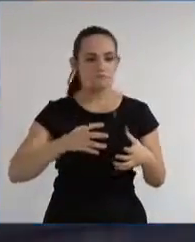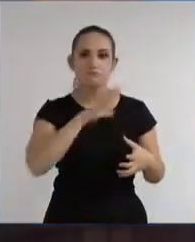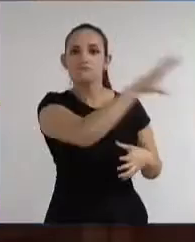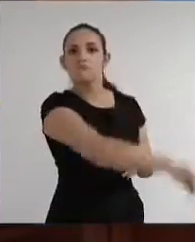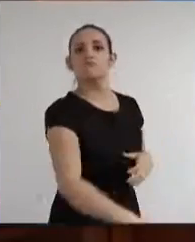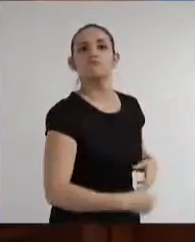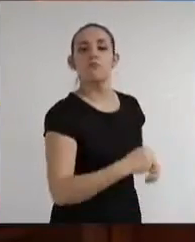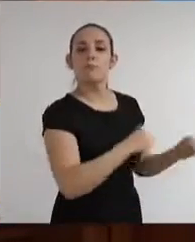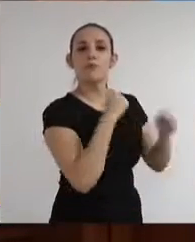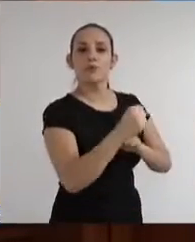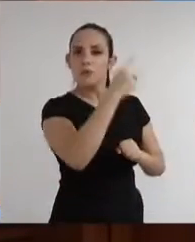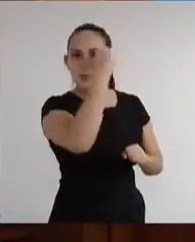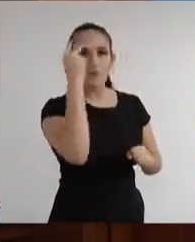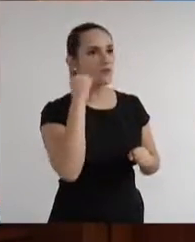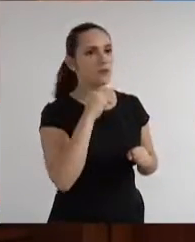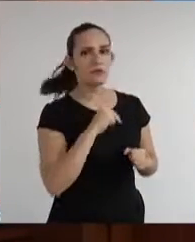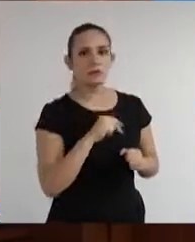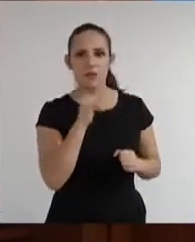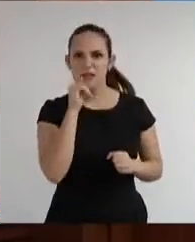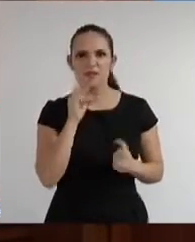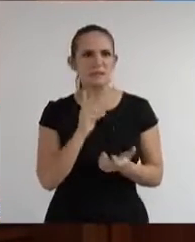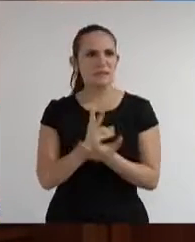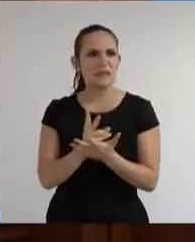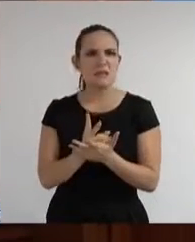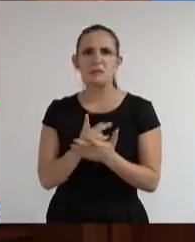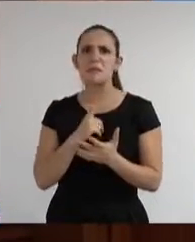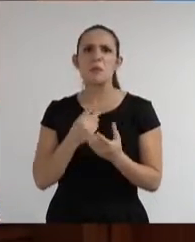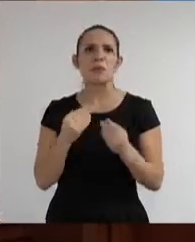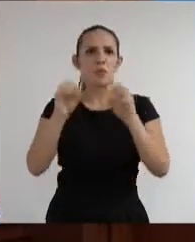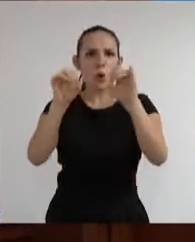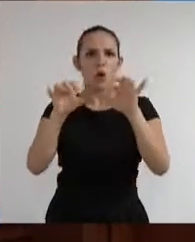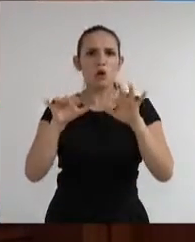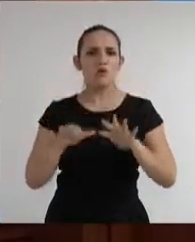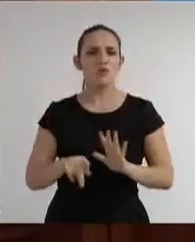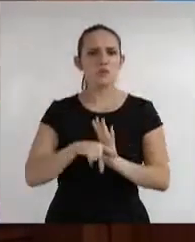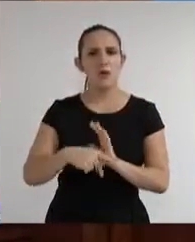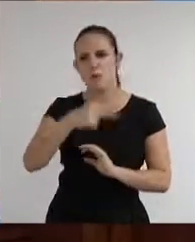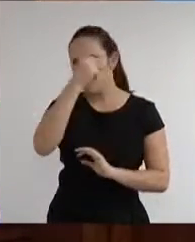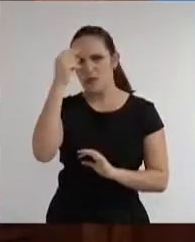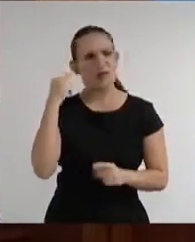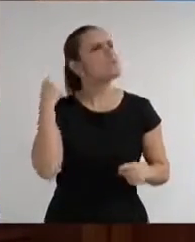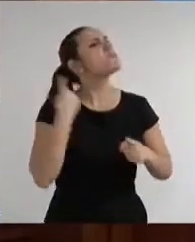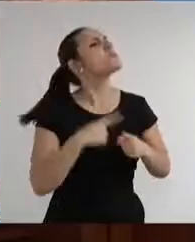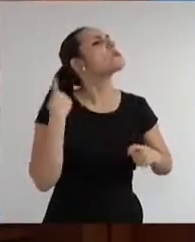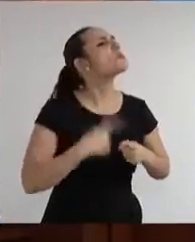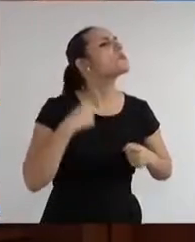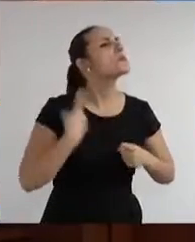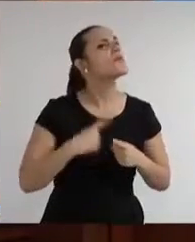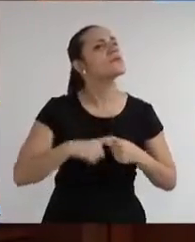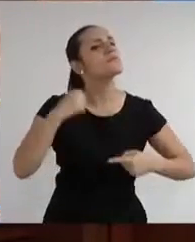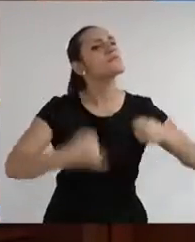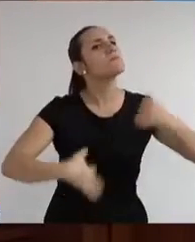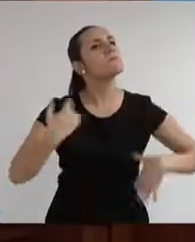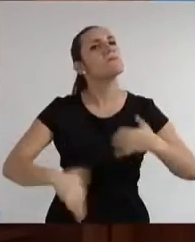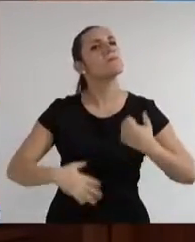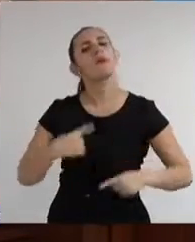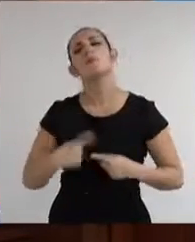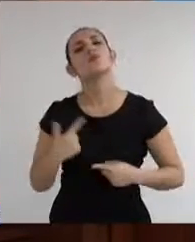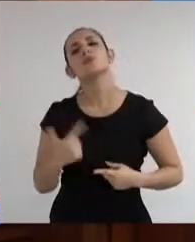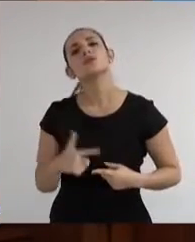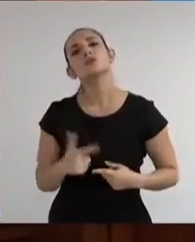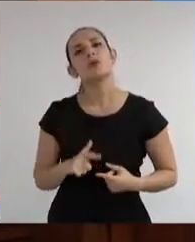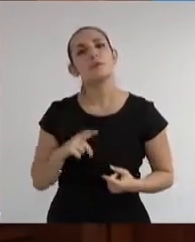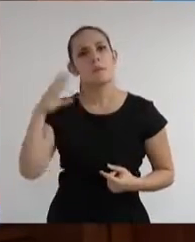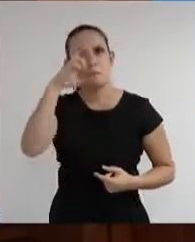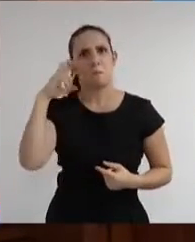o tanto de ofício que eles mandam para os prefeitos, perguntando por que isso, por que aquilo, por que comprou aquilo, por que não fez aquilo, por que não fez